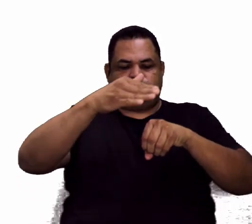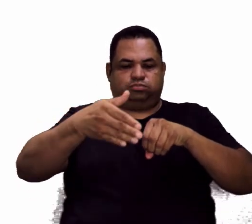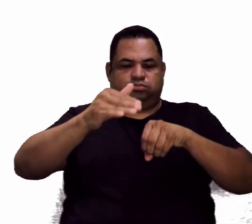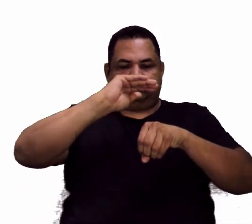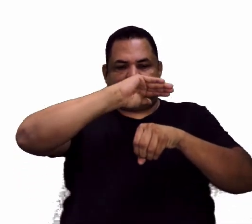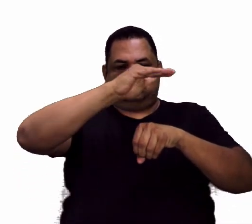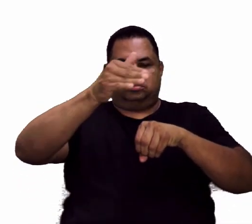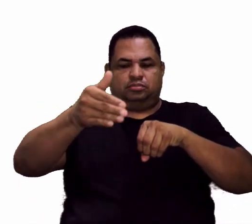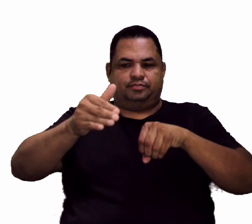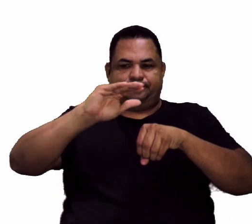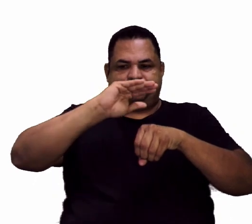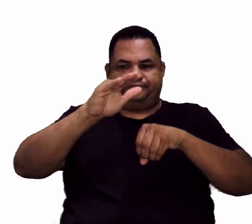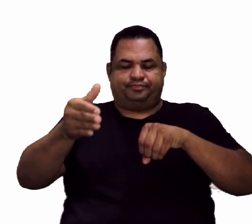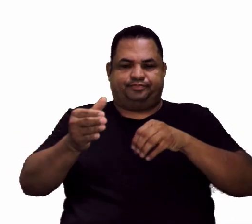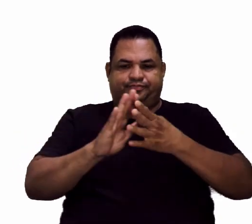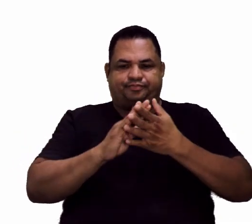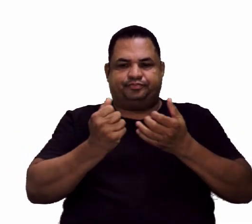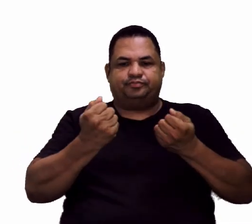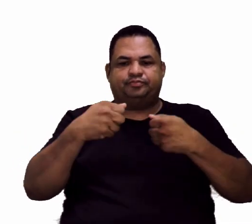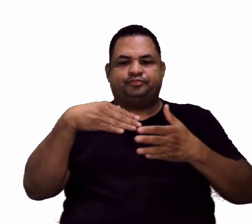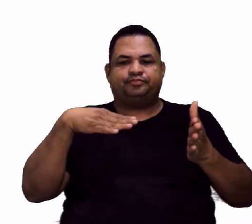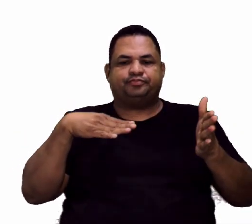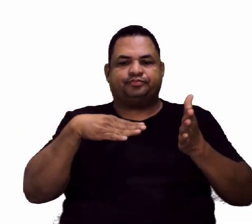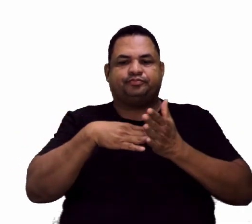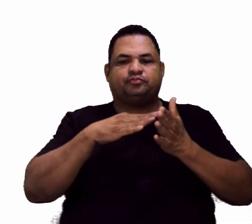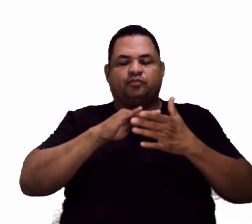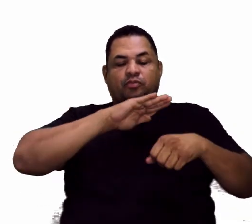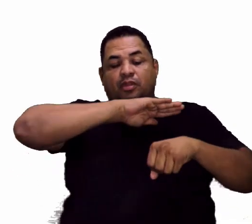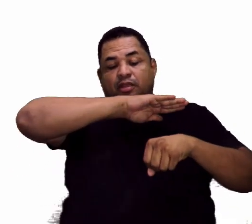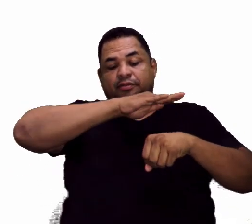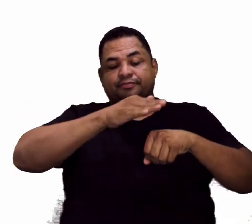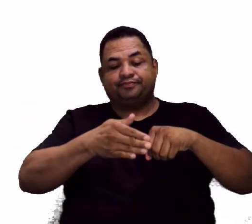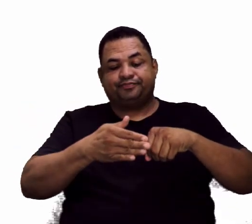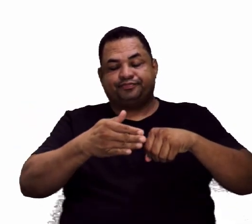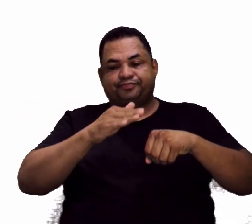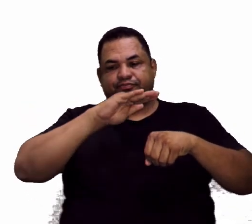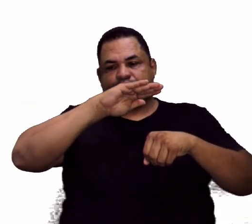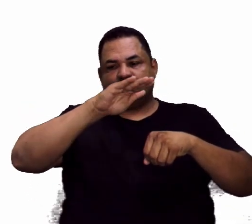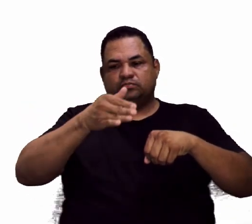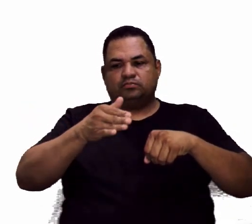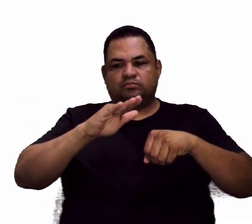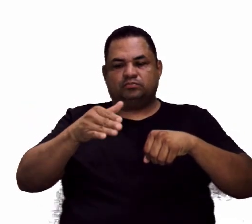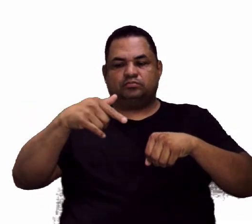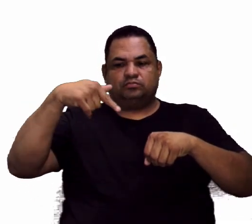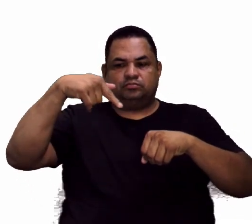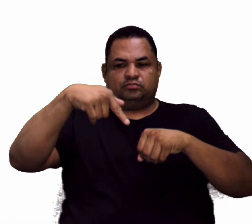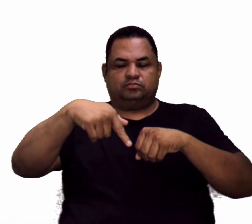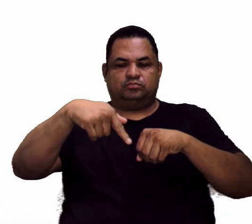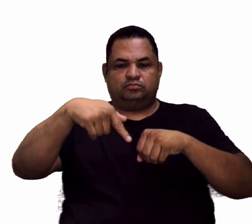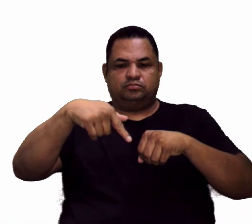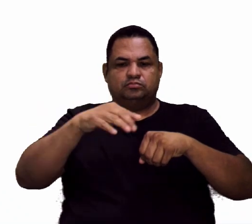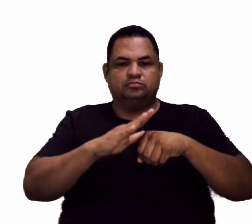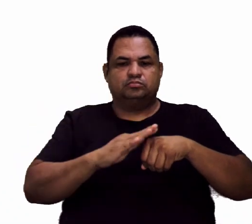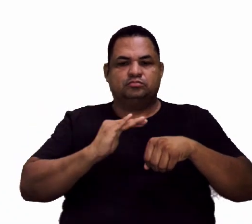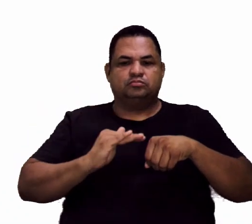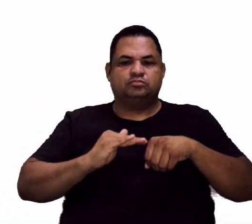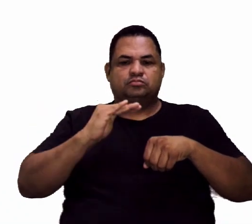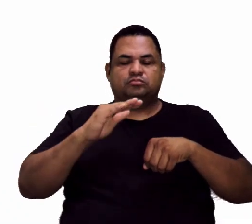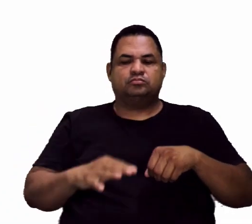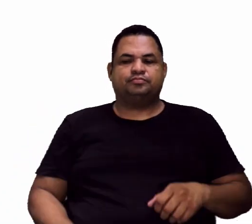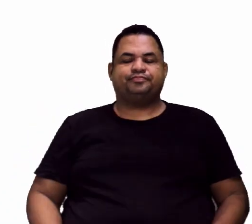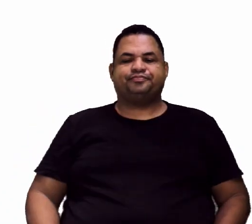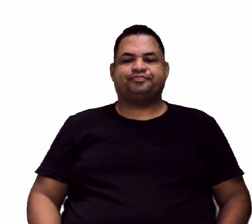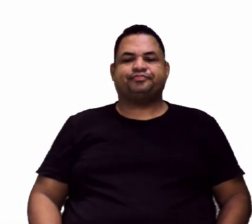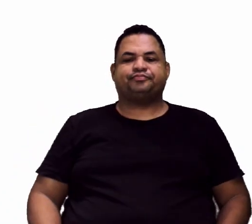eletrosfera, que pode ser até 7 camadas eletrônicas, que nós chamamos de níveis eletrônicos, não é